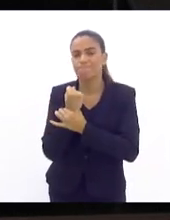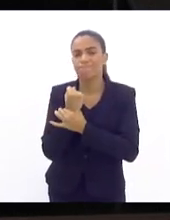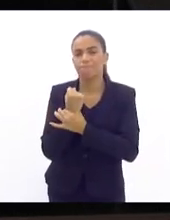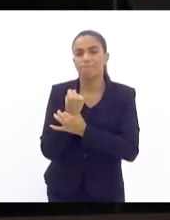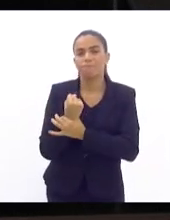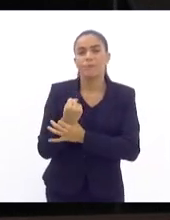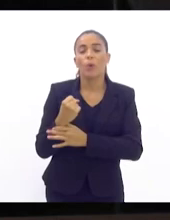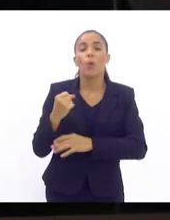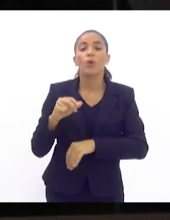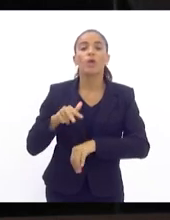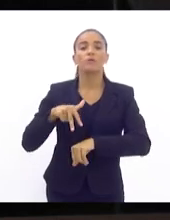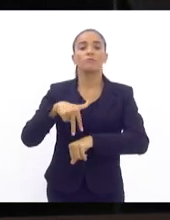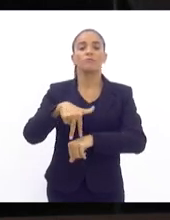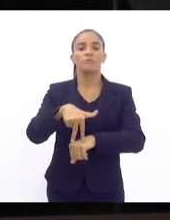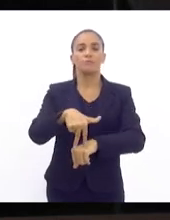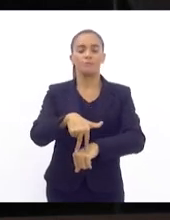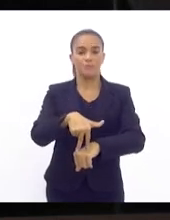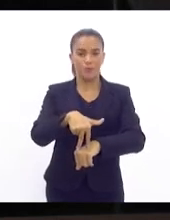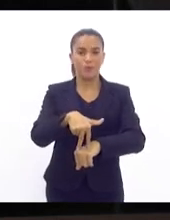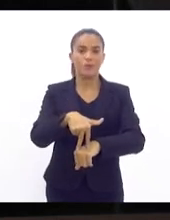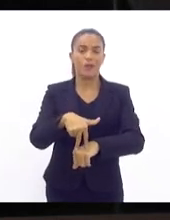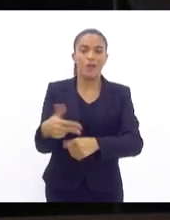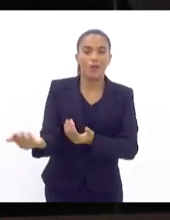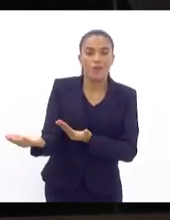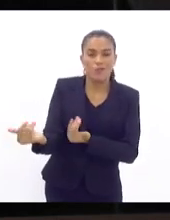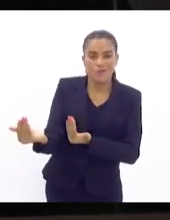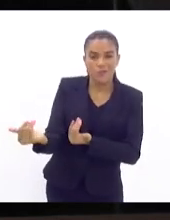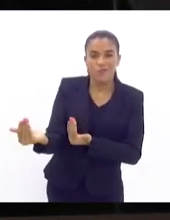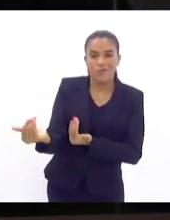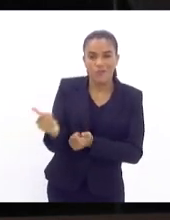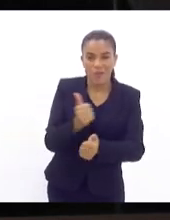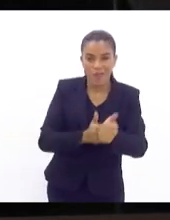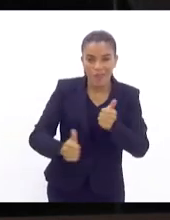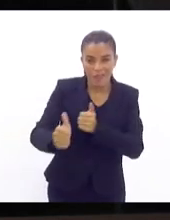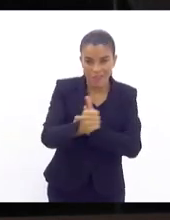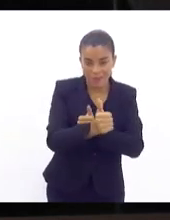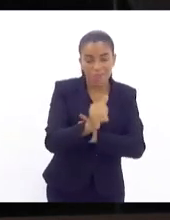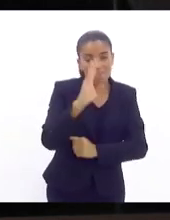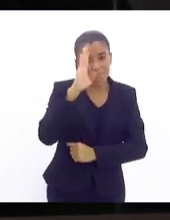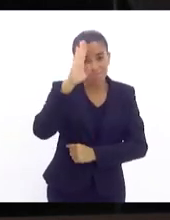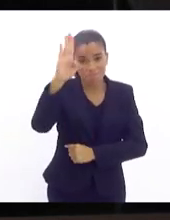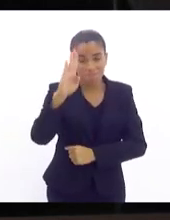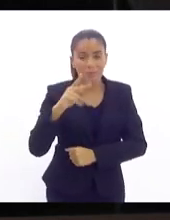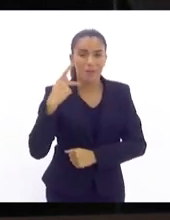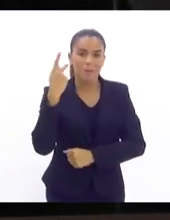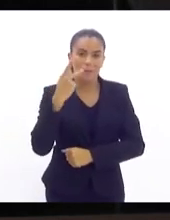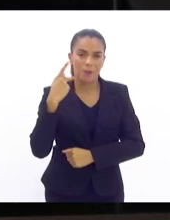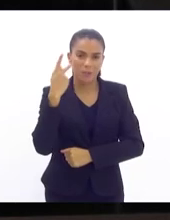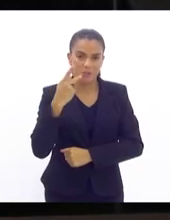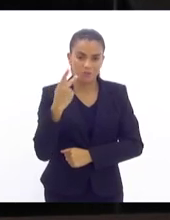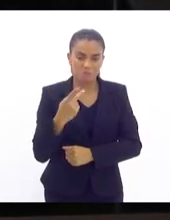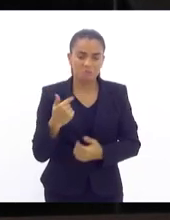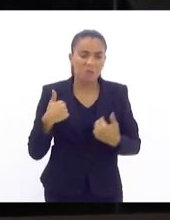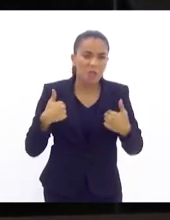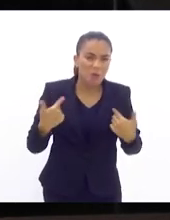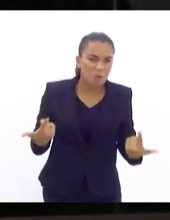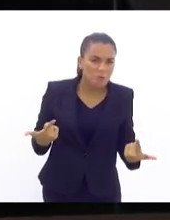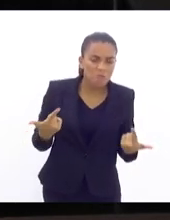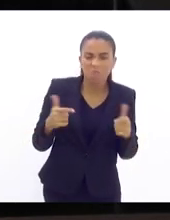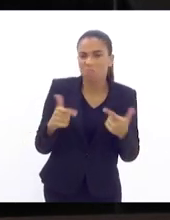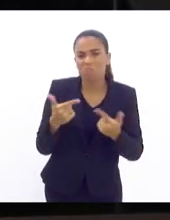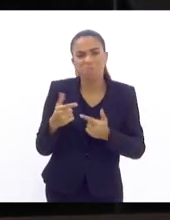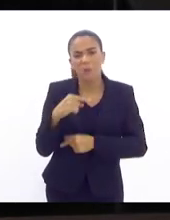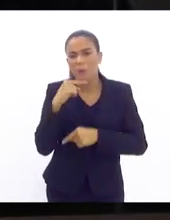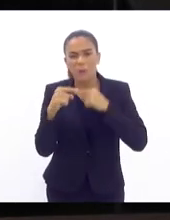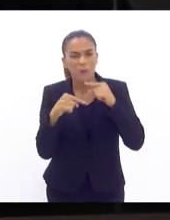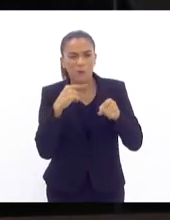o protagonismo juvenil, inclusive na política. Eu não tenho dúvidas